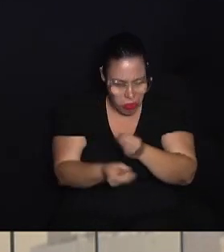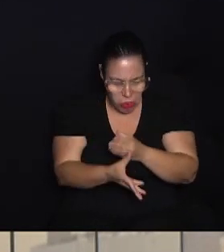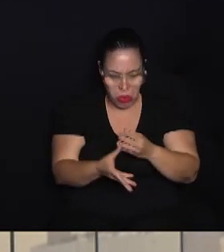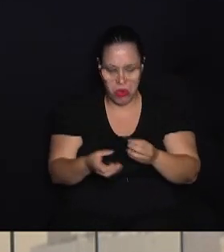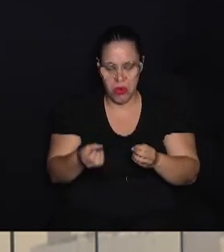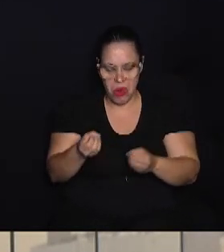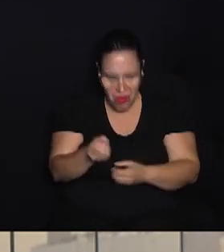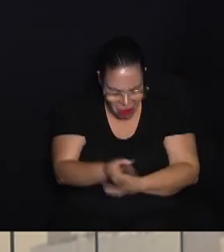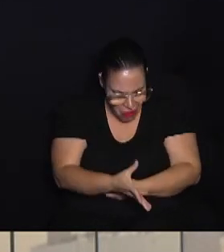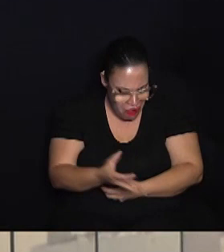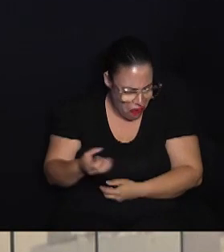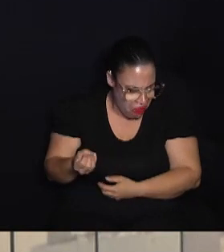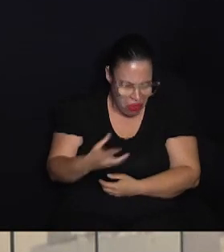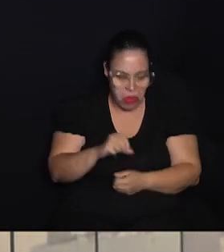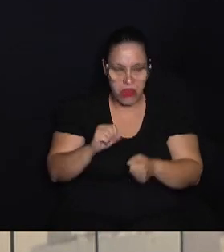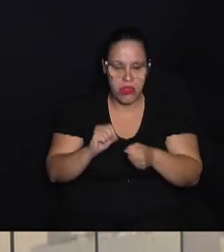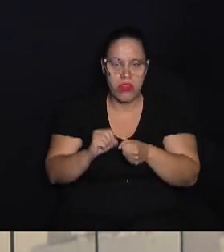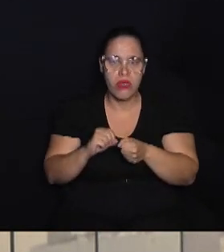poder fazer